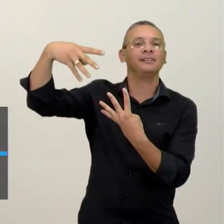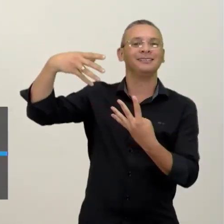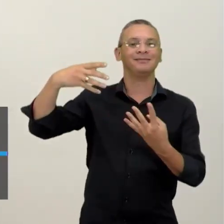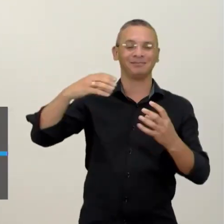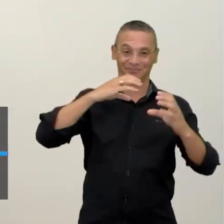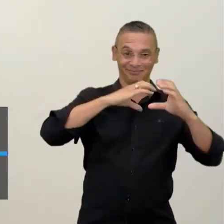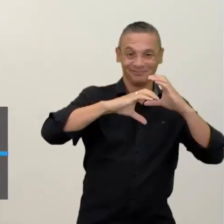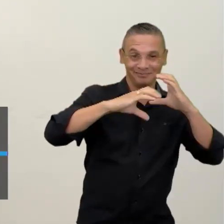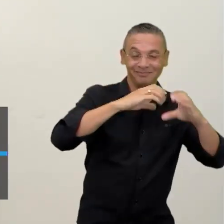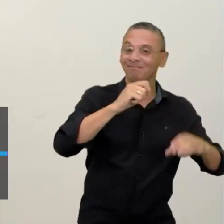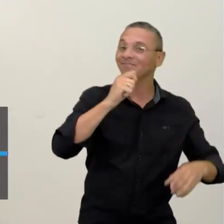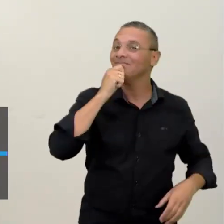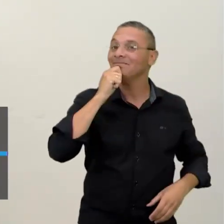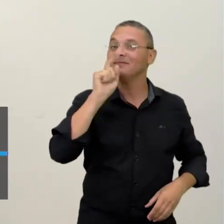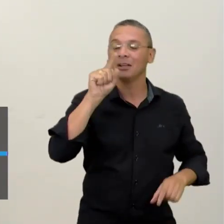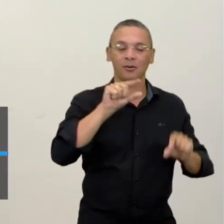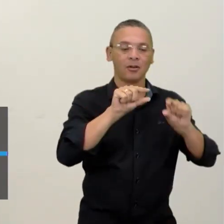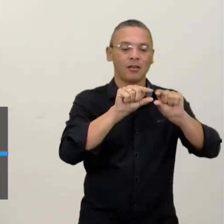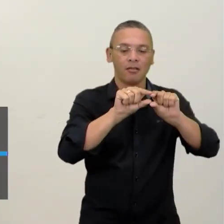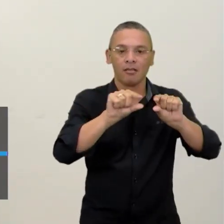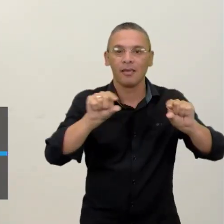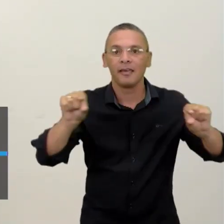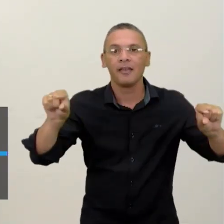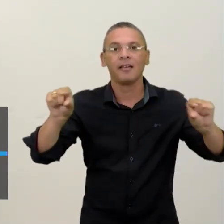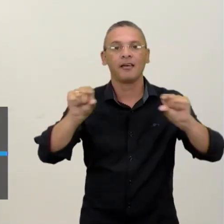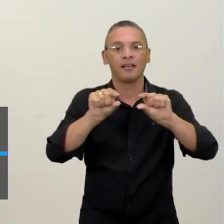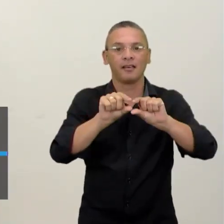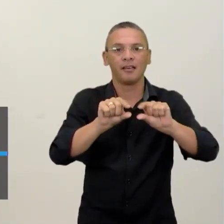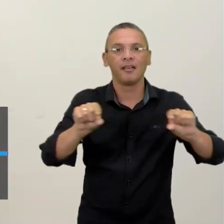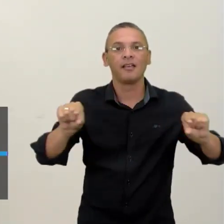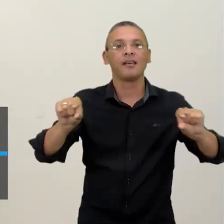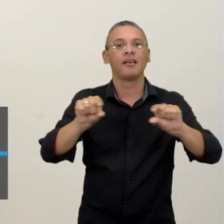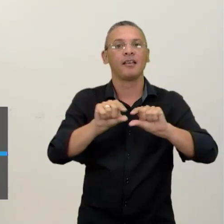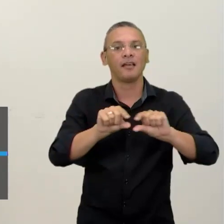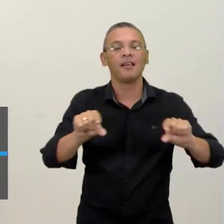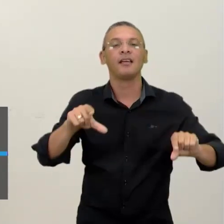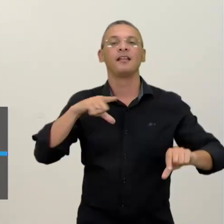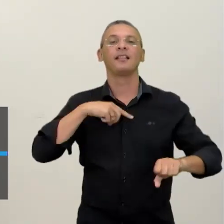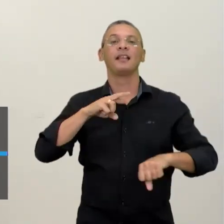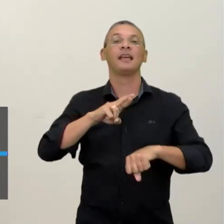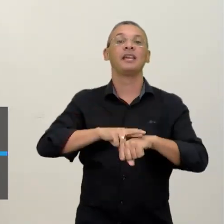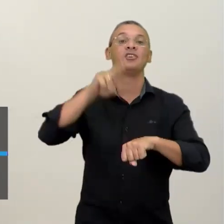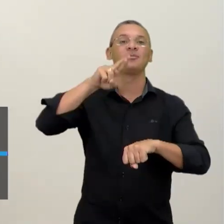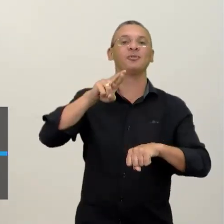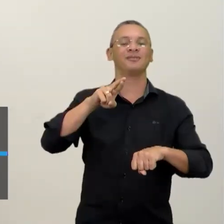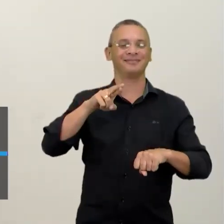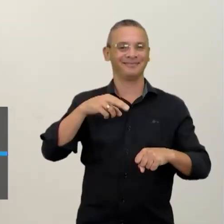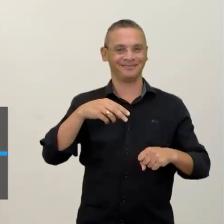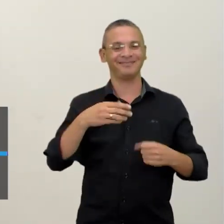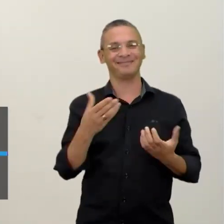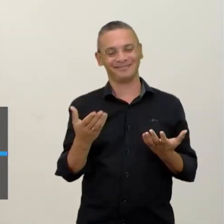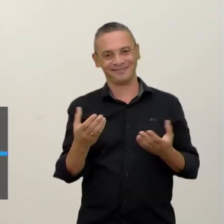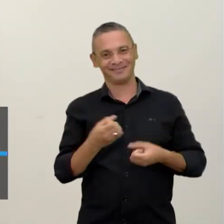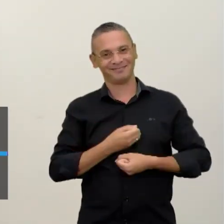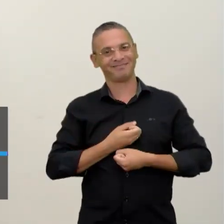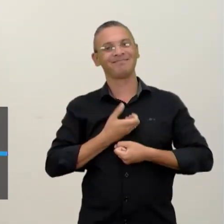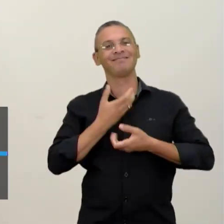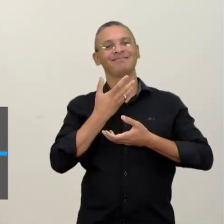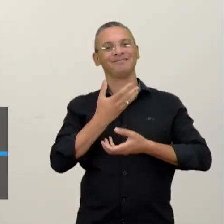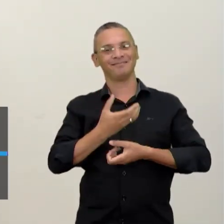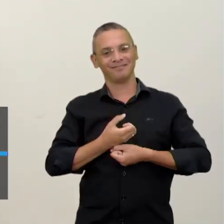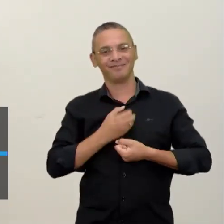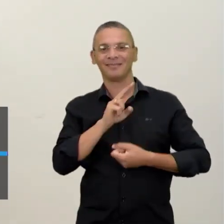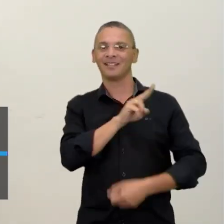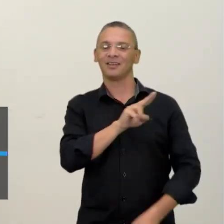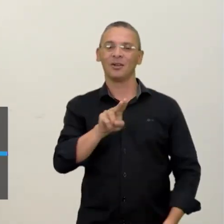cantado, é uma linha com métrica, é uma linha com ritmo. Essa linha com métrica e com